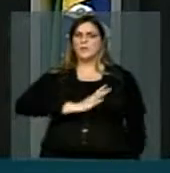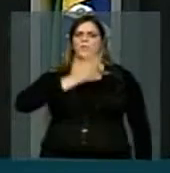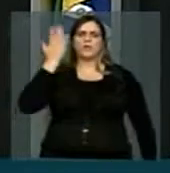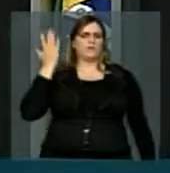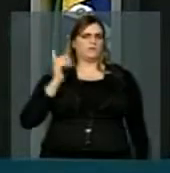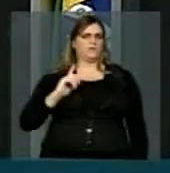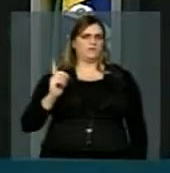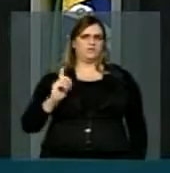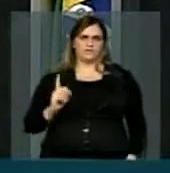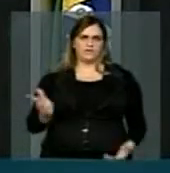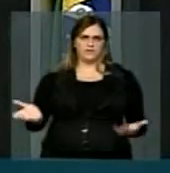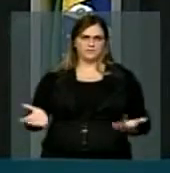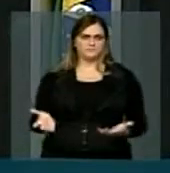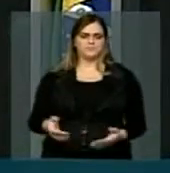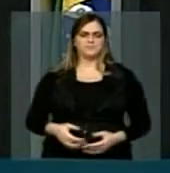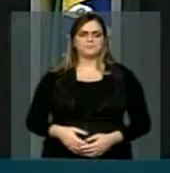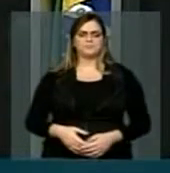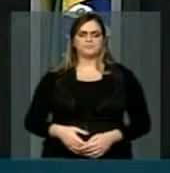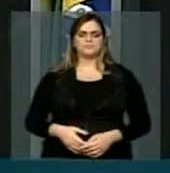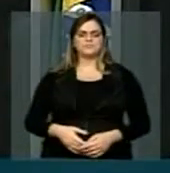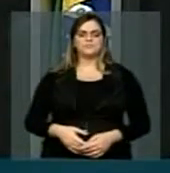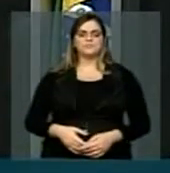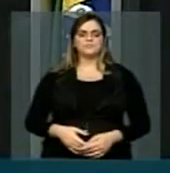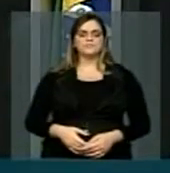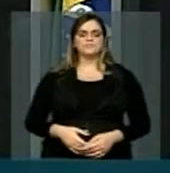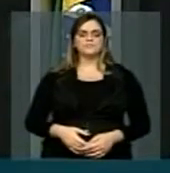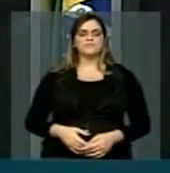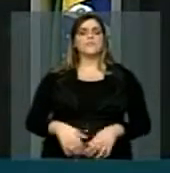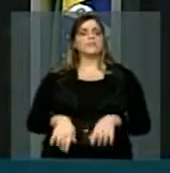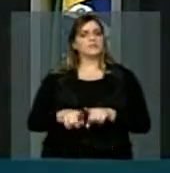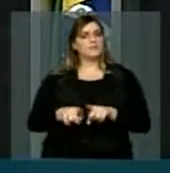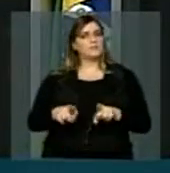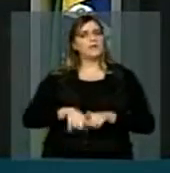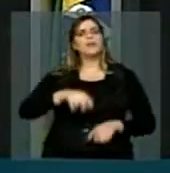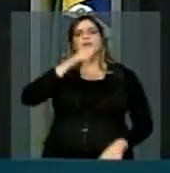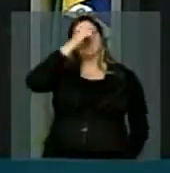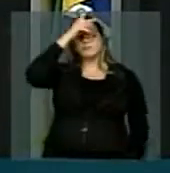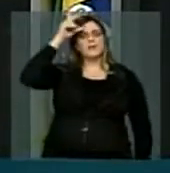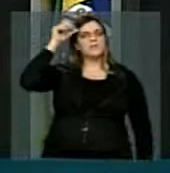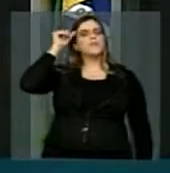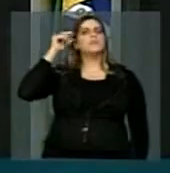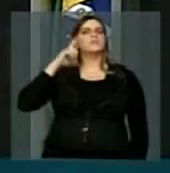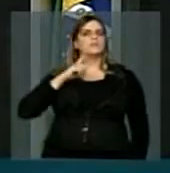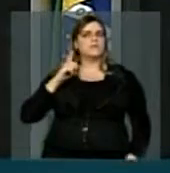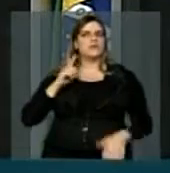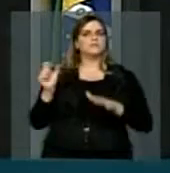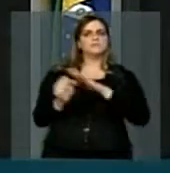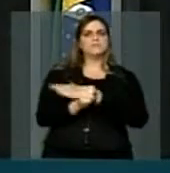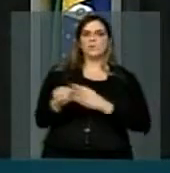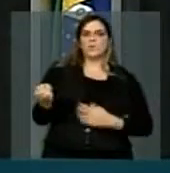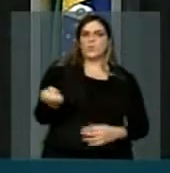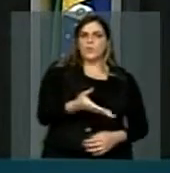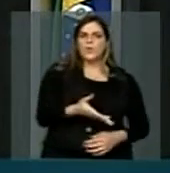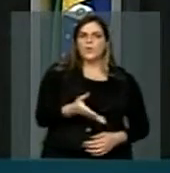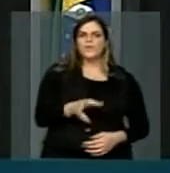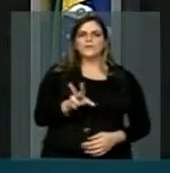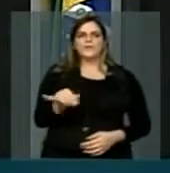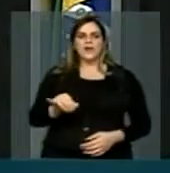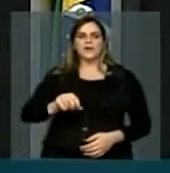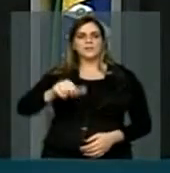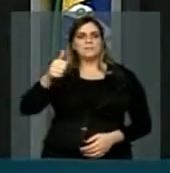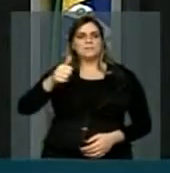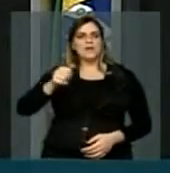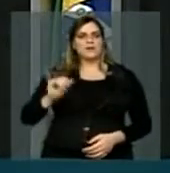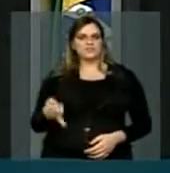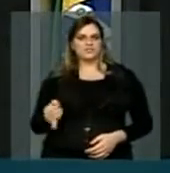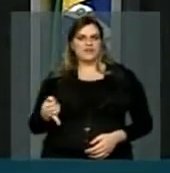perverso que nós estamos assistindo. Por outro lado, os prefeitos que foram eleitos e que assumirão no dia 1º de